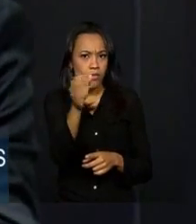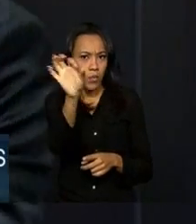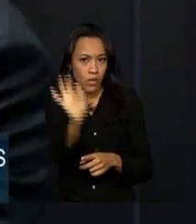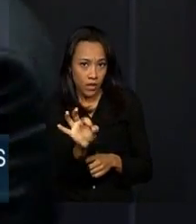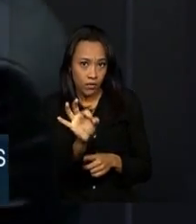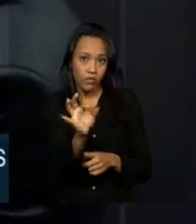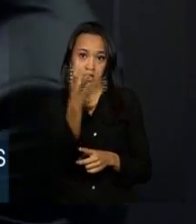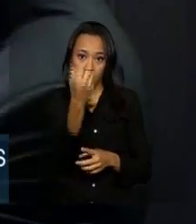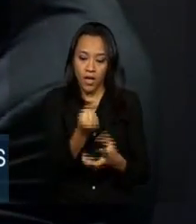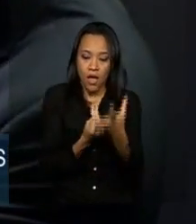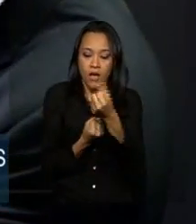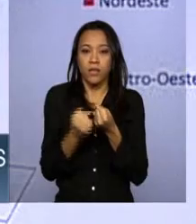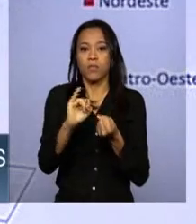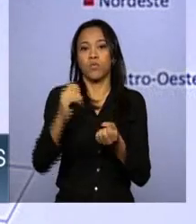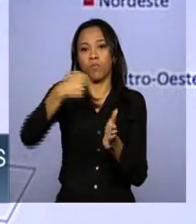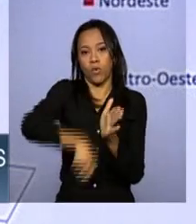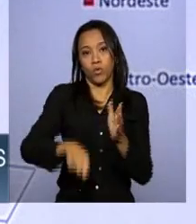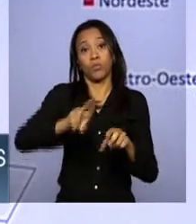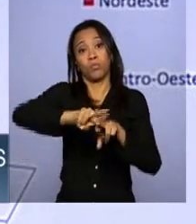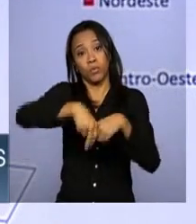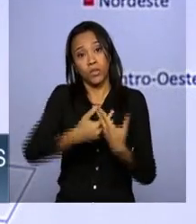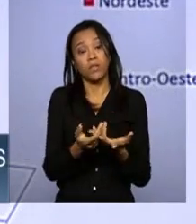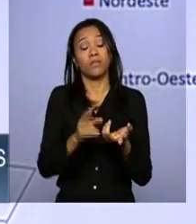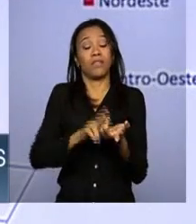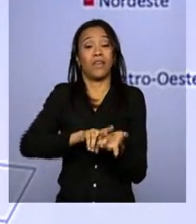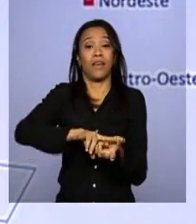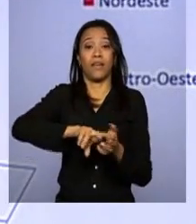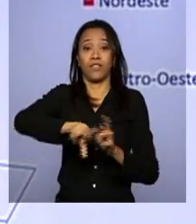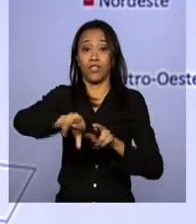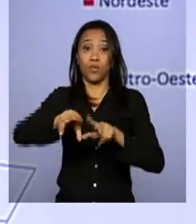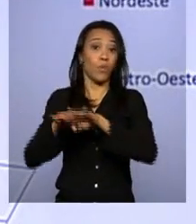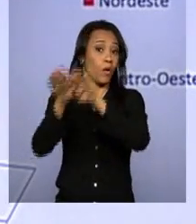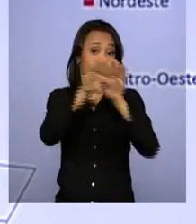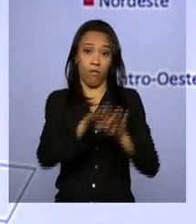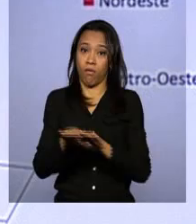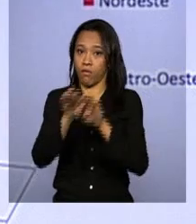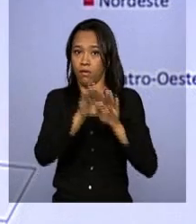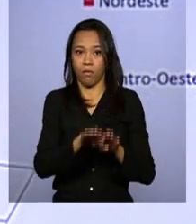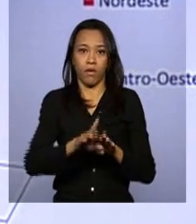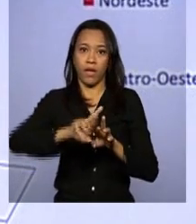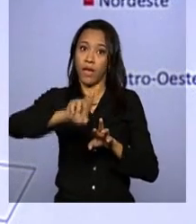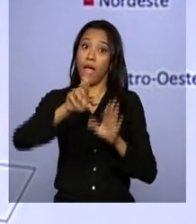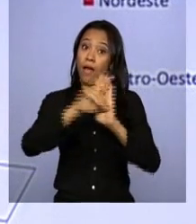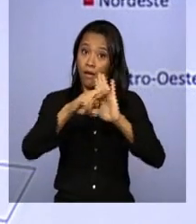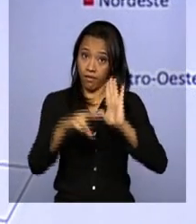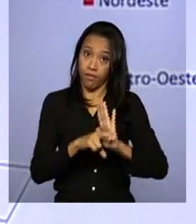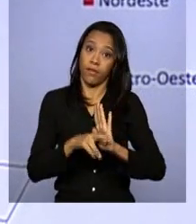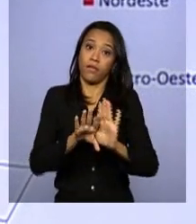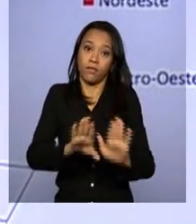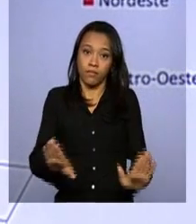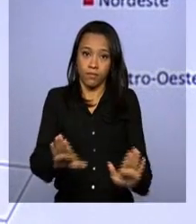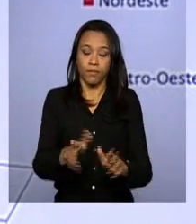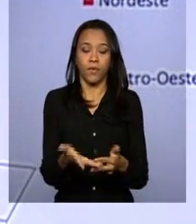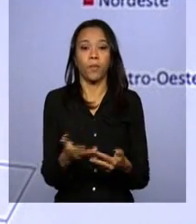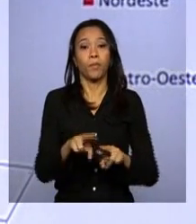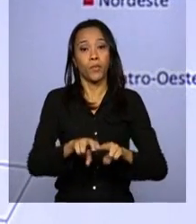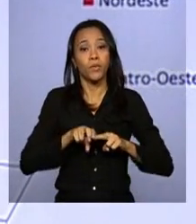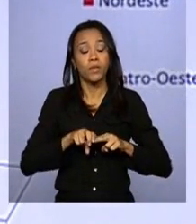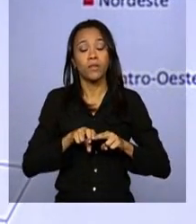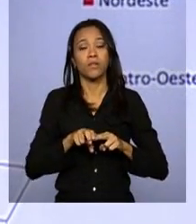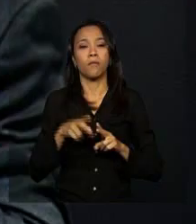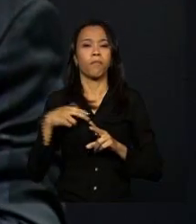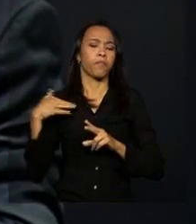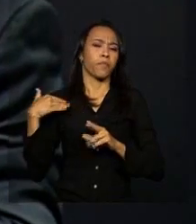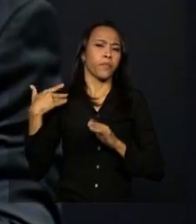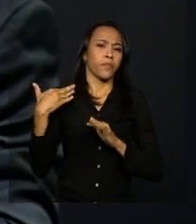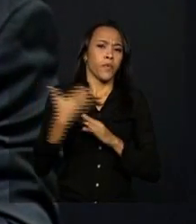arrecadação por isso que a gente tem essa distribuição dessa forma isso é regulamentar é é a regra portanto aí nesses anos todos nos